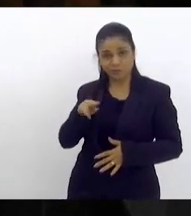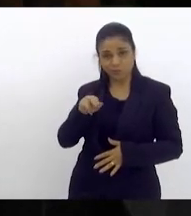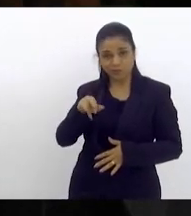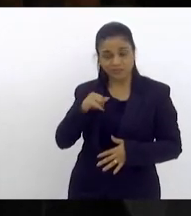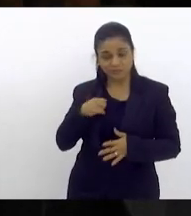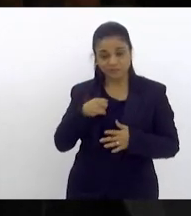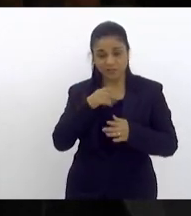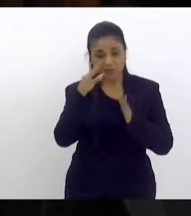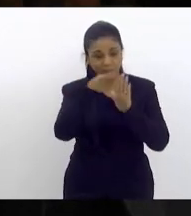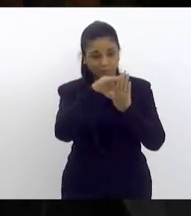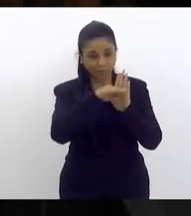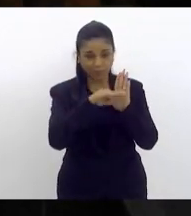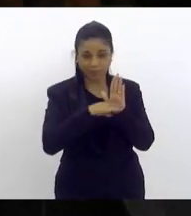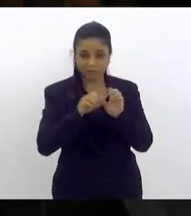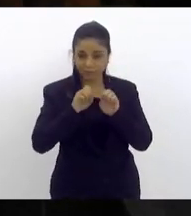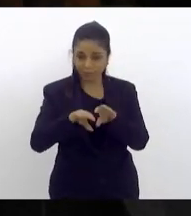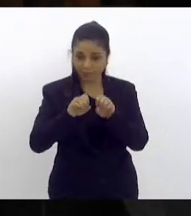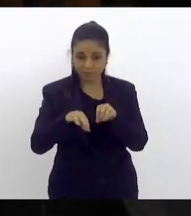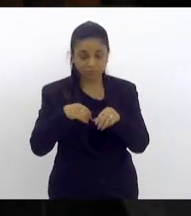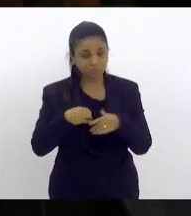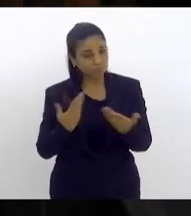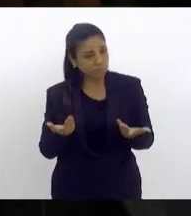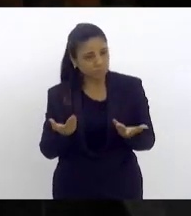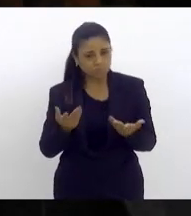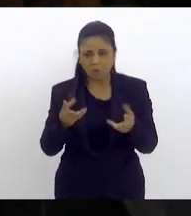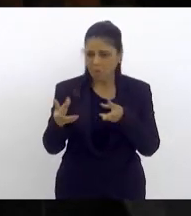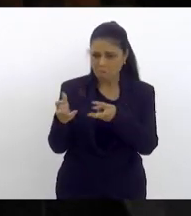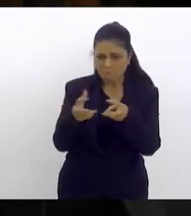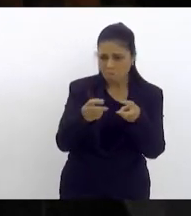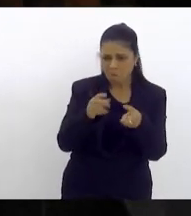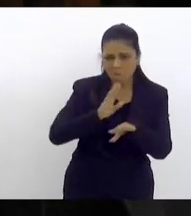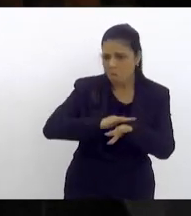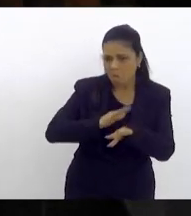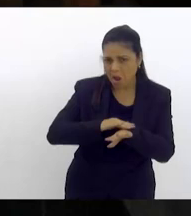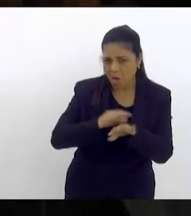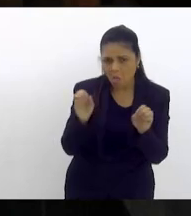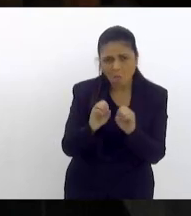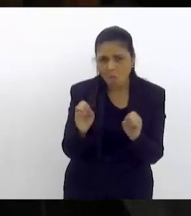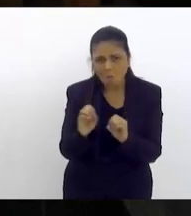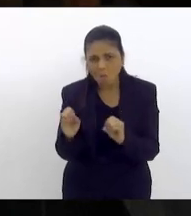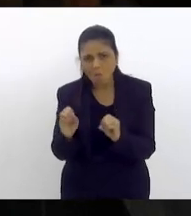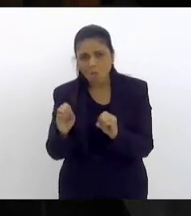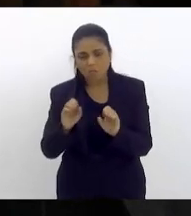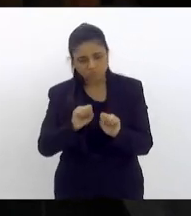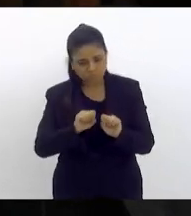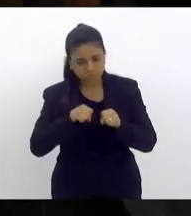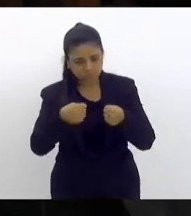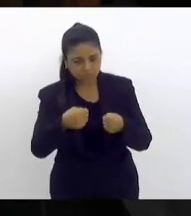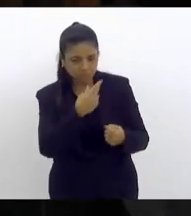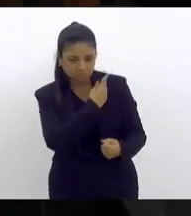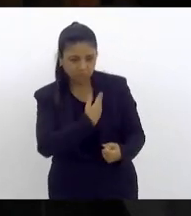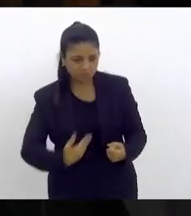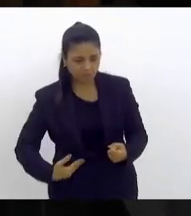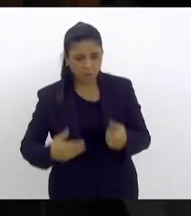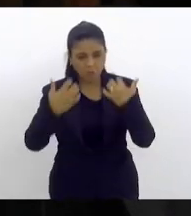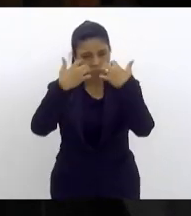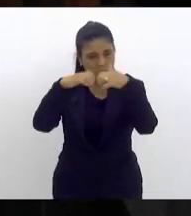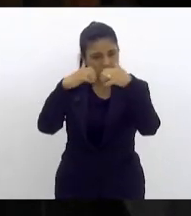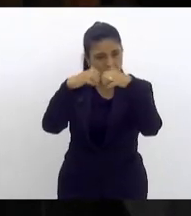mas ele não viu comentar em momento nenhum que o governo que Ele defende no Município de Petrópolis